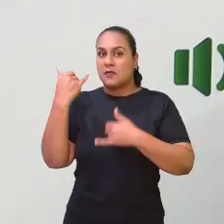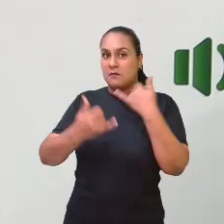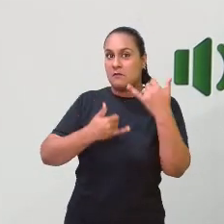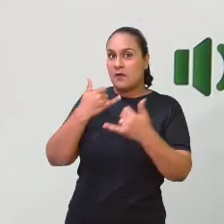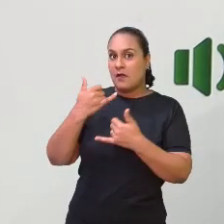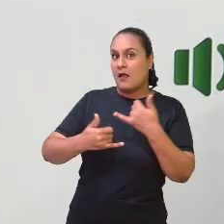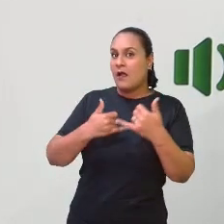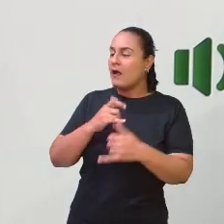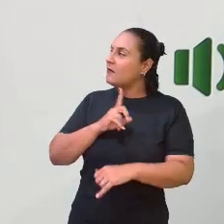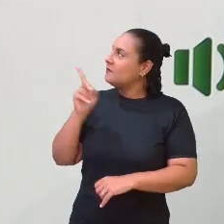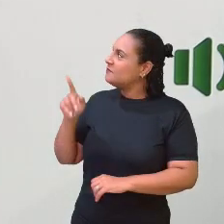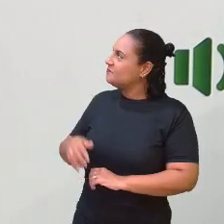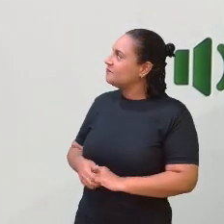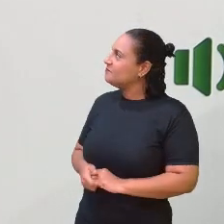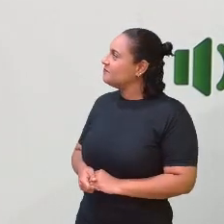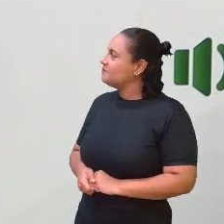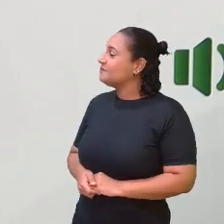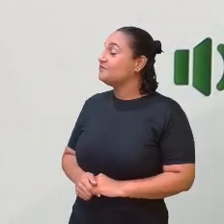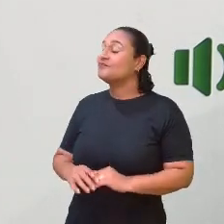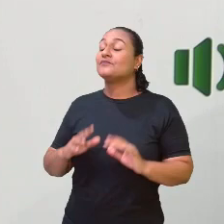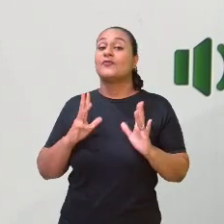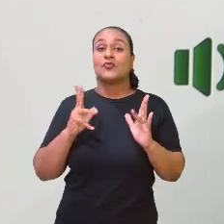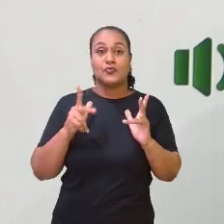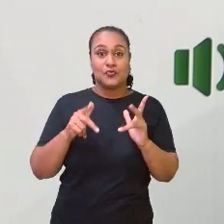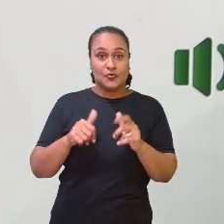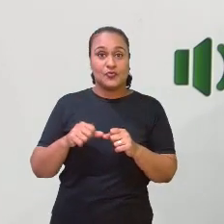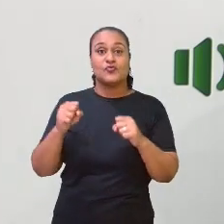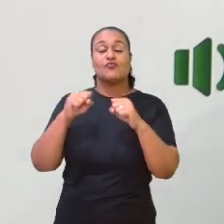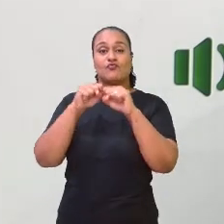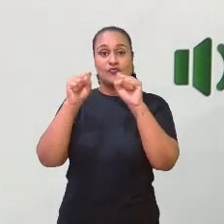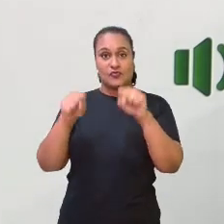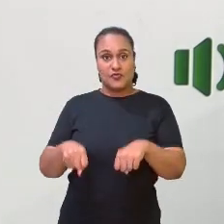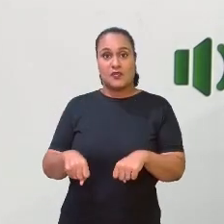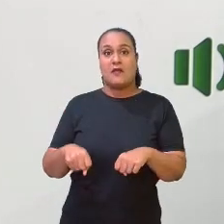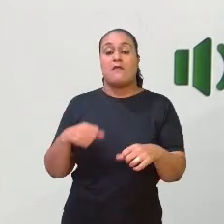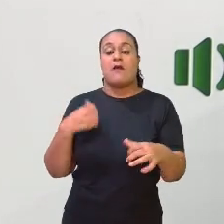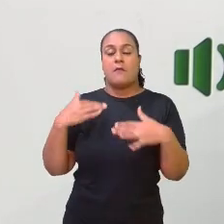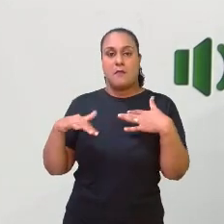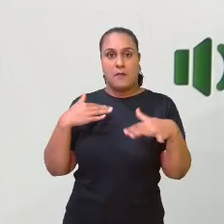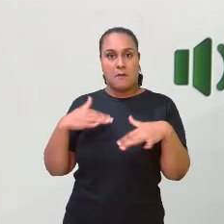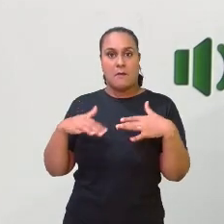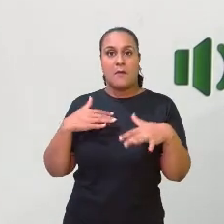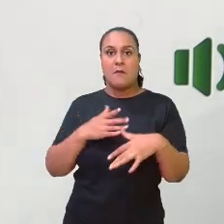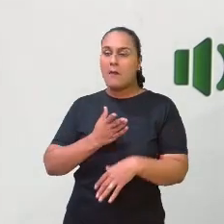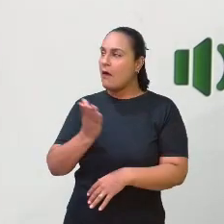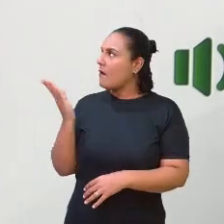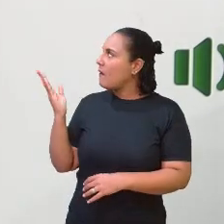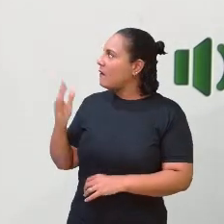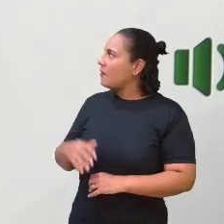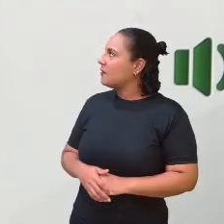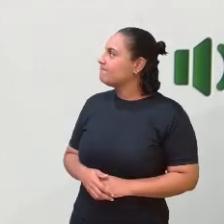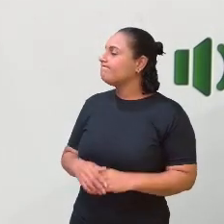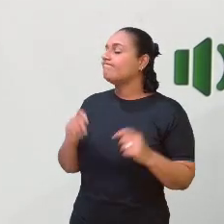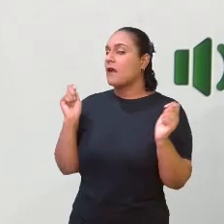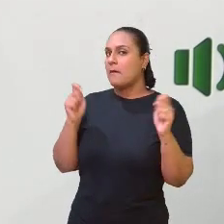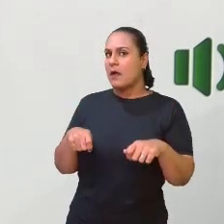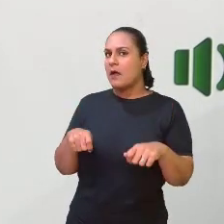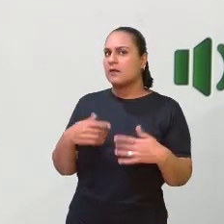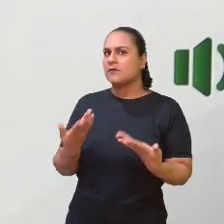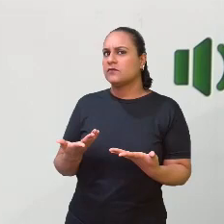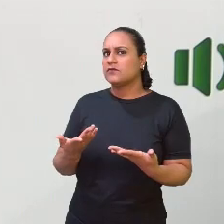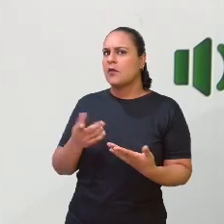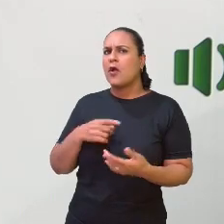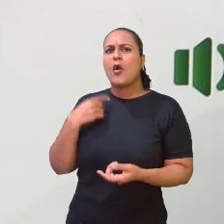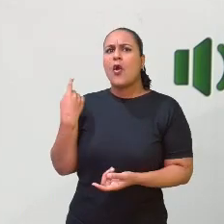no jardim. Tudo isso tem sistema locomotor envolvido. O que faz com que essas crianças